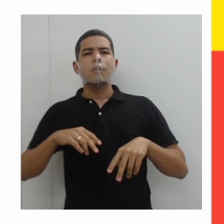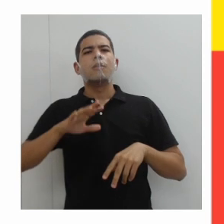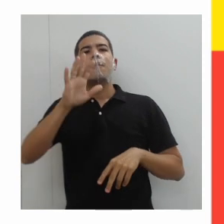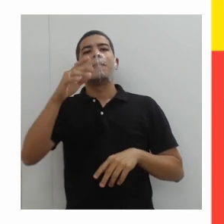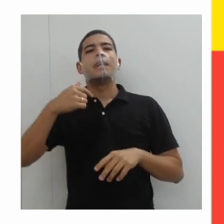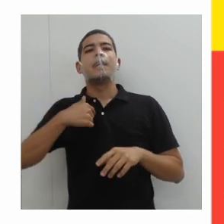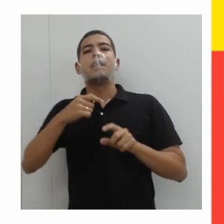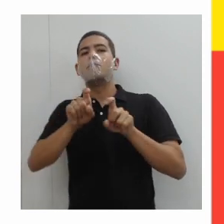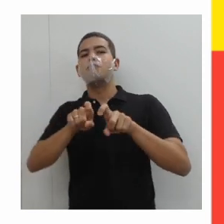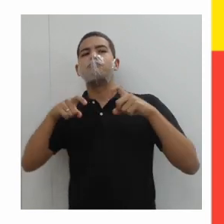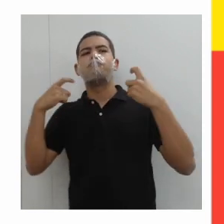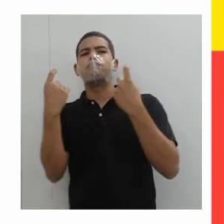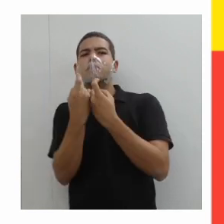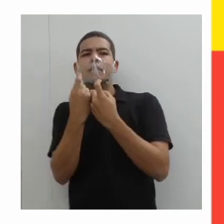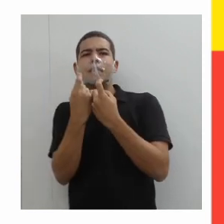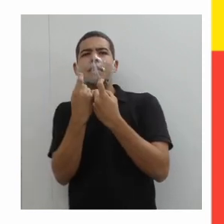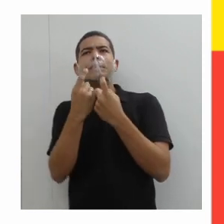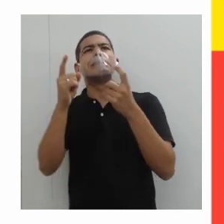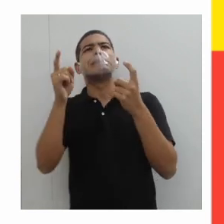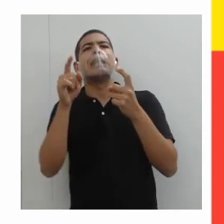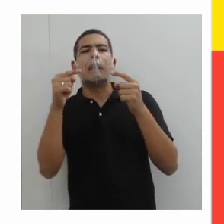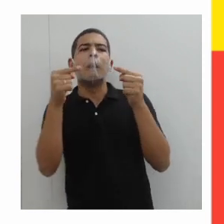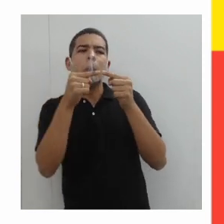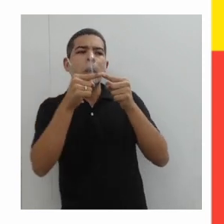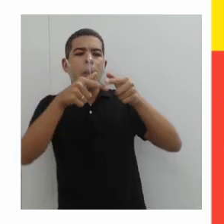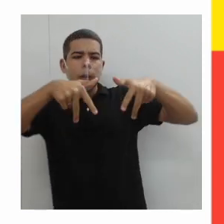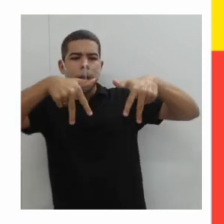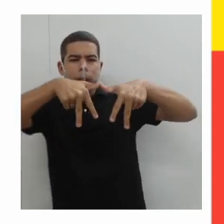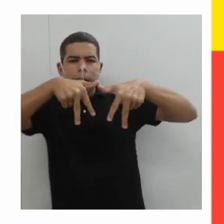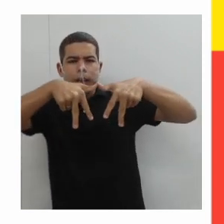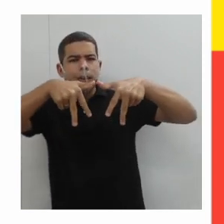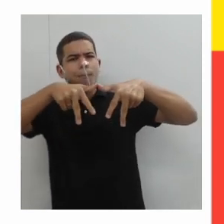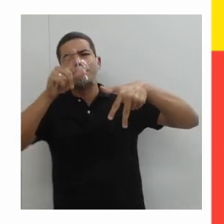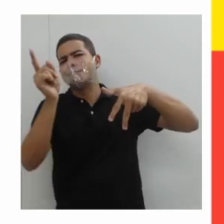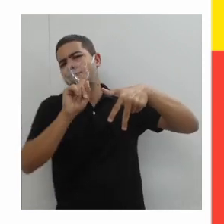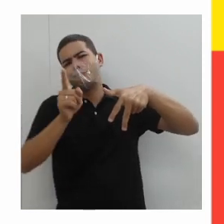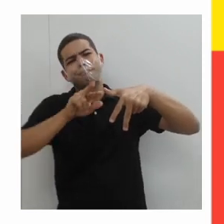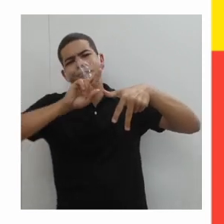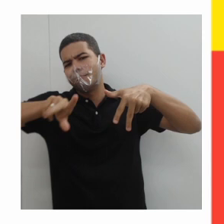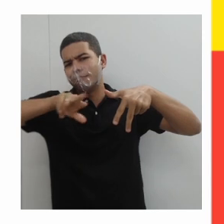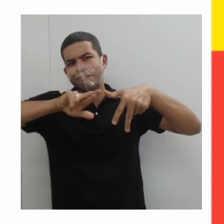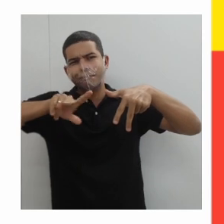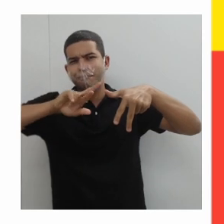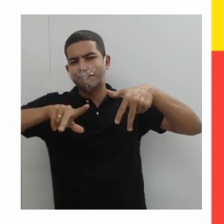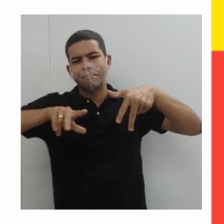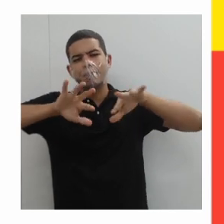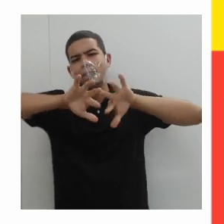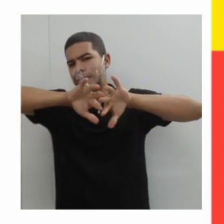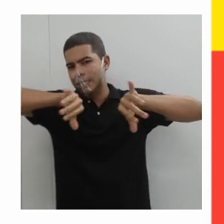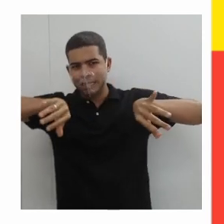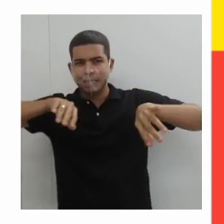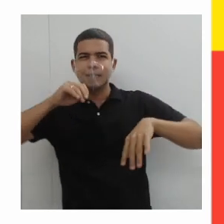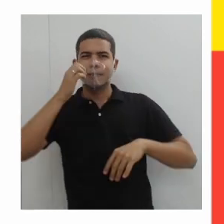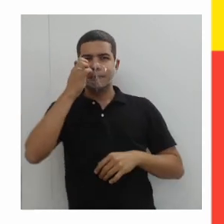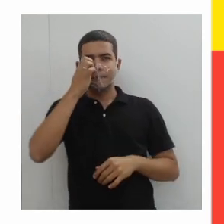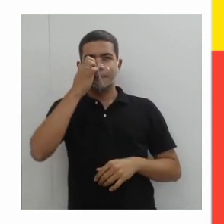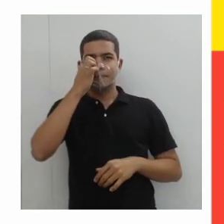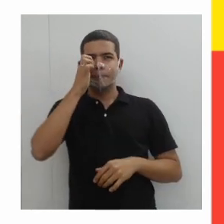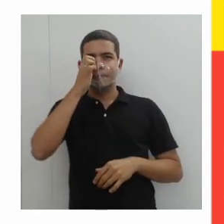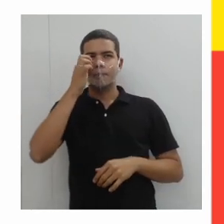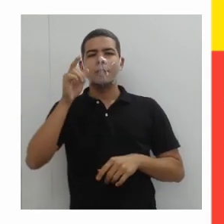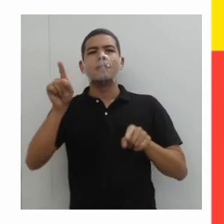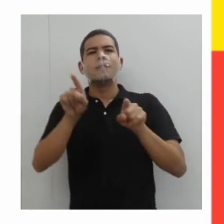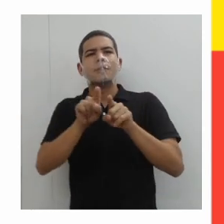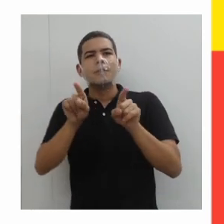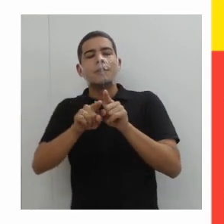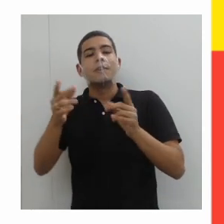orientação sexual, ela também não define o gênero. Orientação sexual é uma coisa, identidade de gênero é outra.